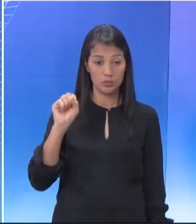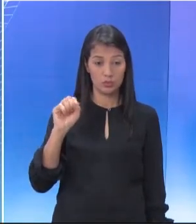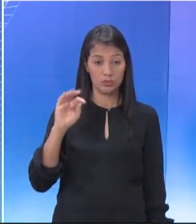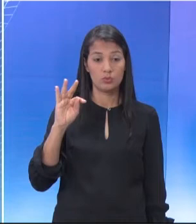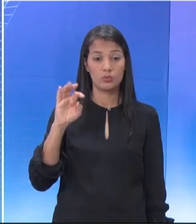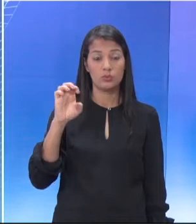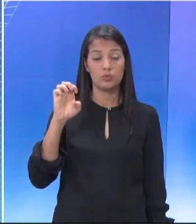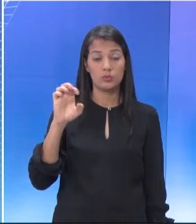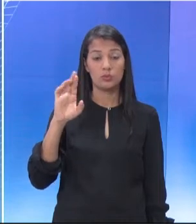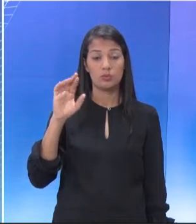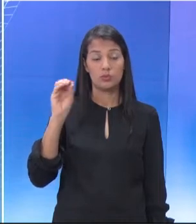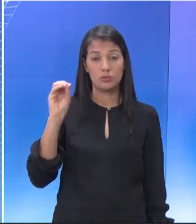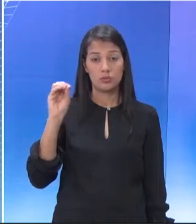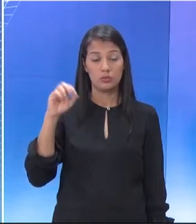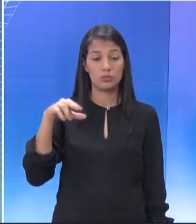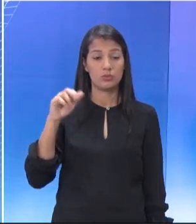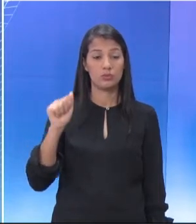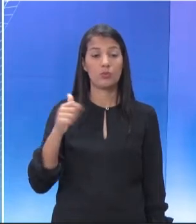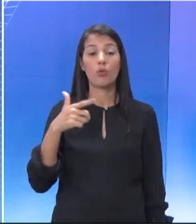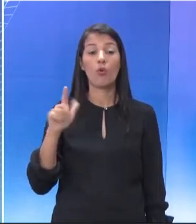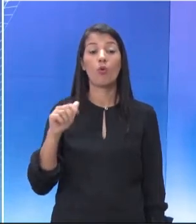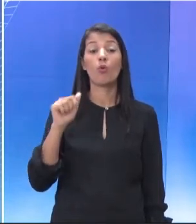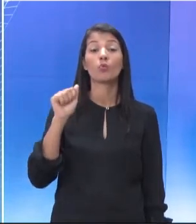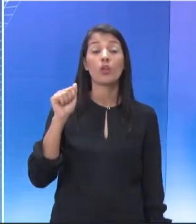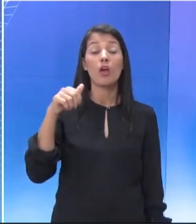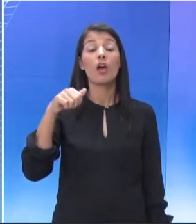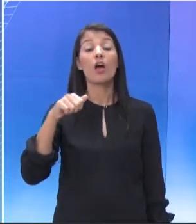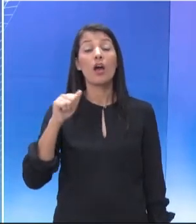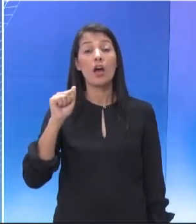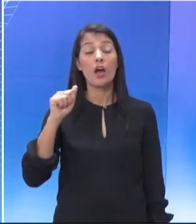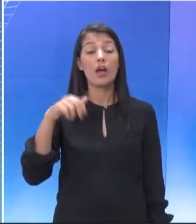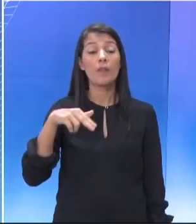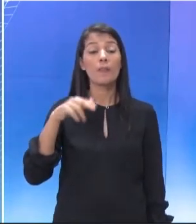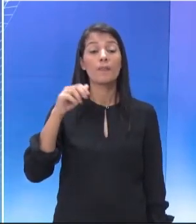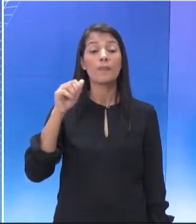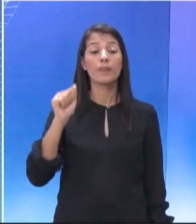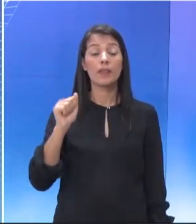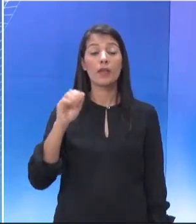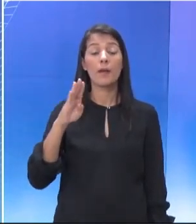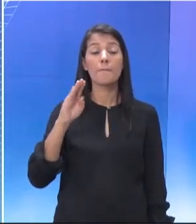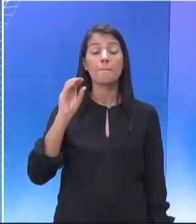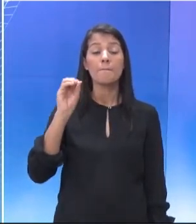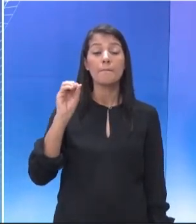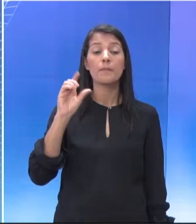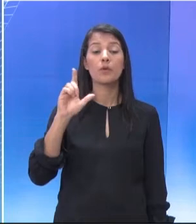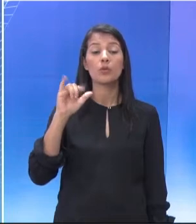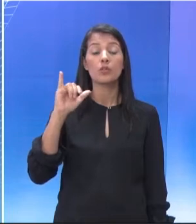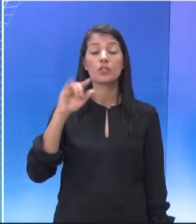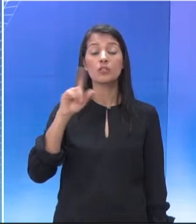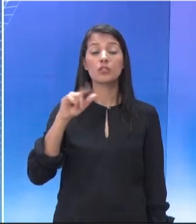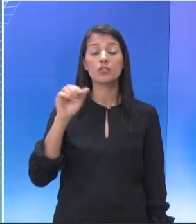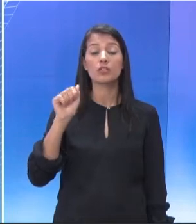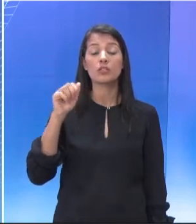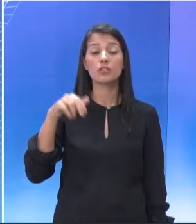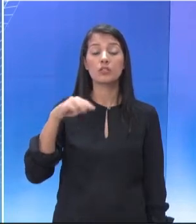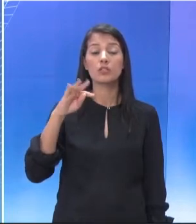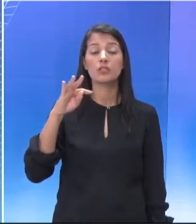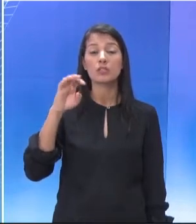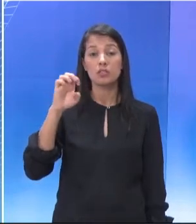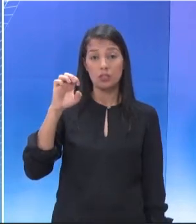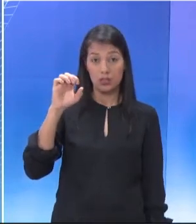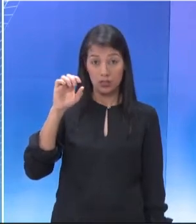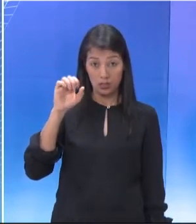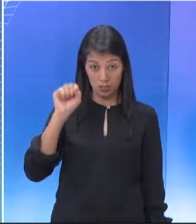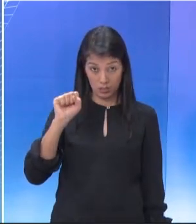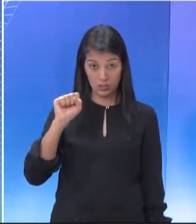aumentar a potência, né? Aumentar a eficiência do tecido muscular. Lembrando que os